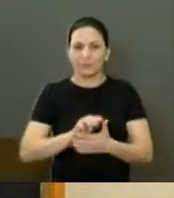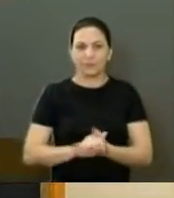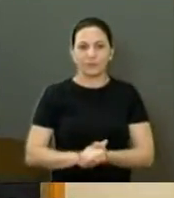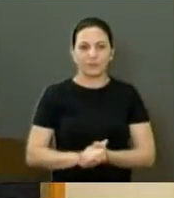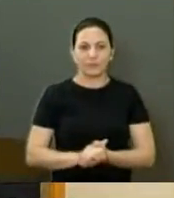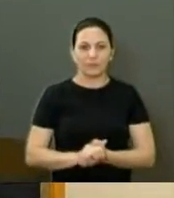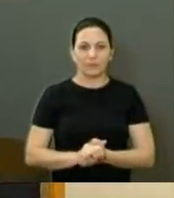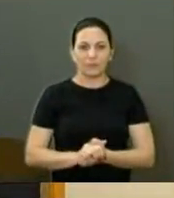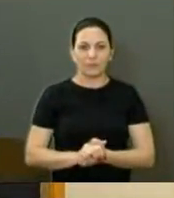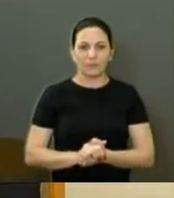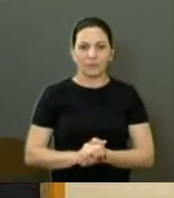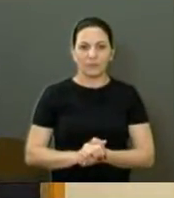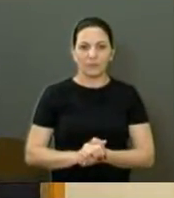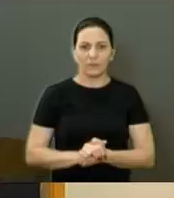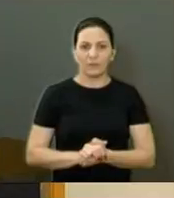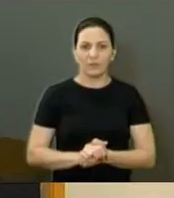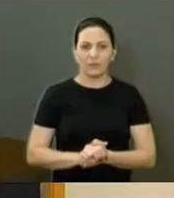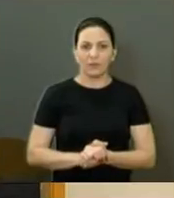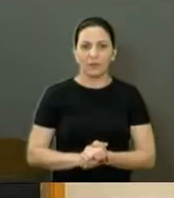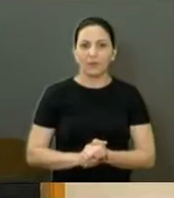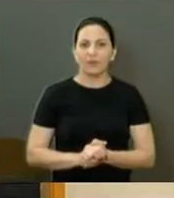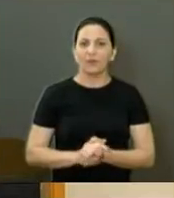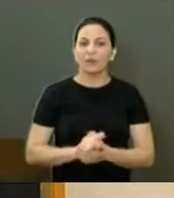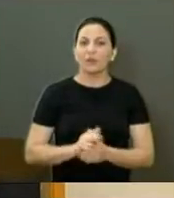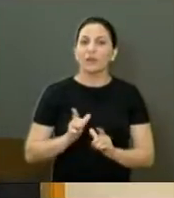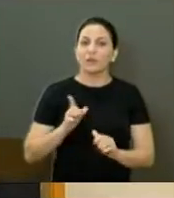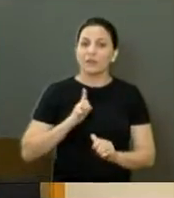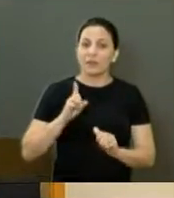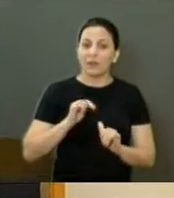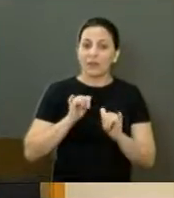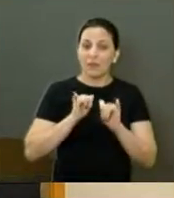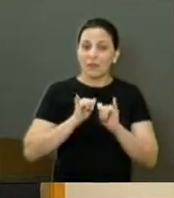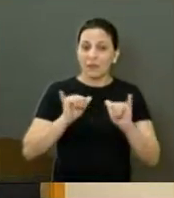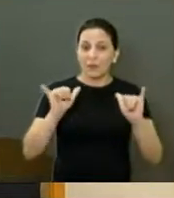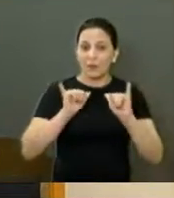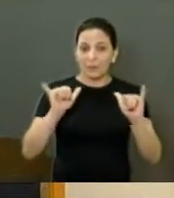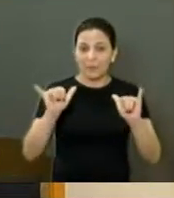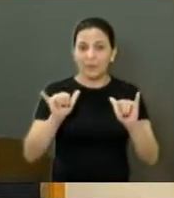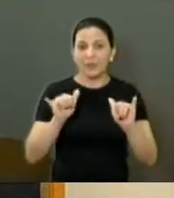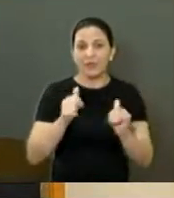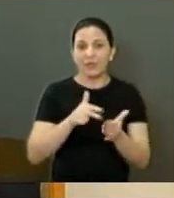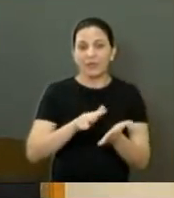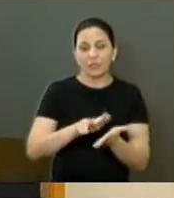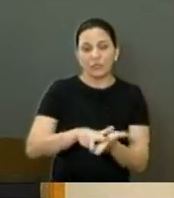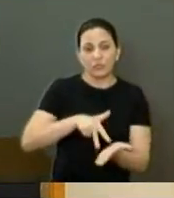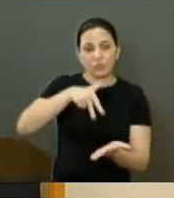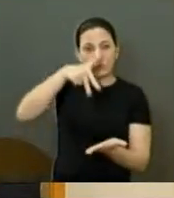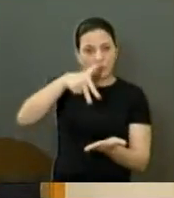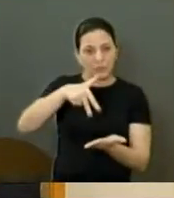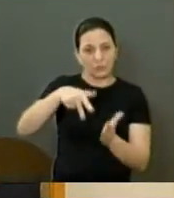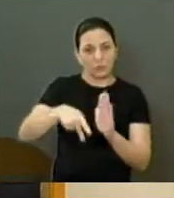Também quero frisar aí que está acontecendo a campanha de Páscoa do Grupo Sementes Solidárias.